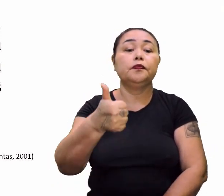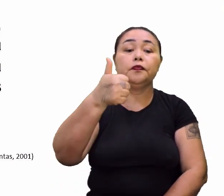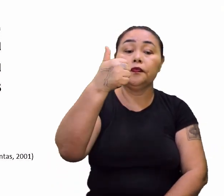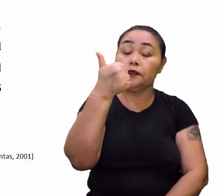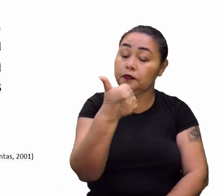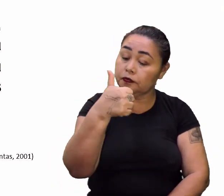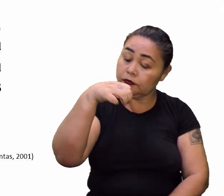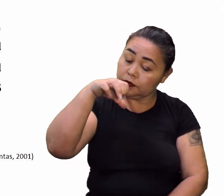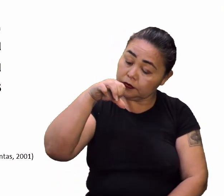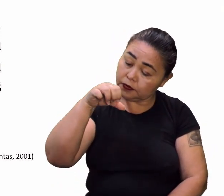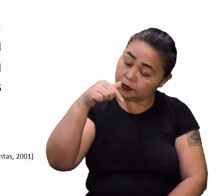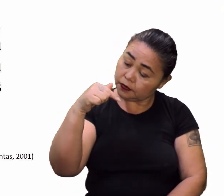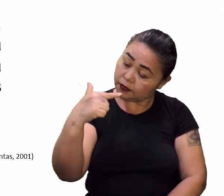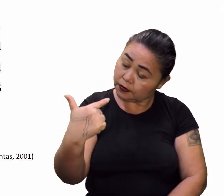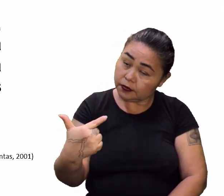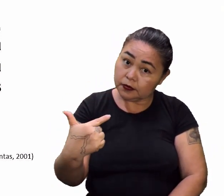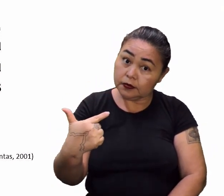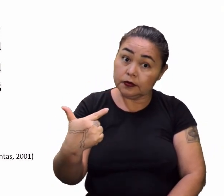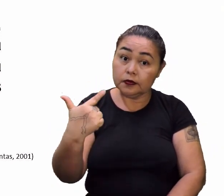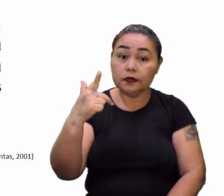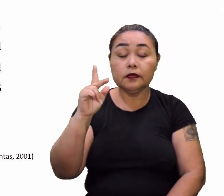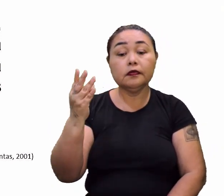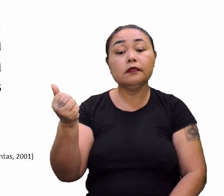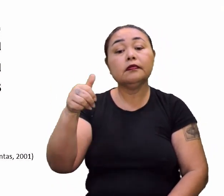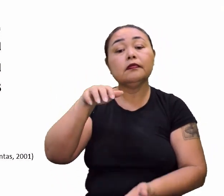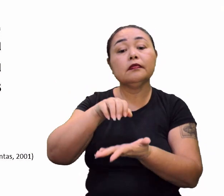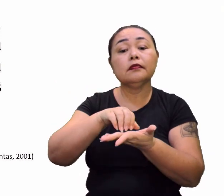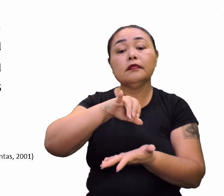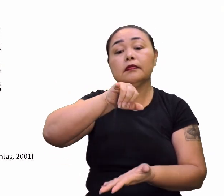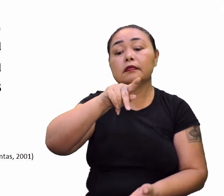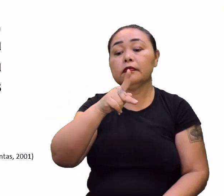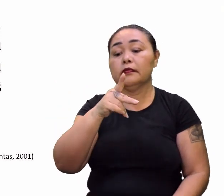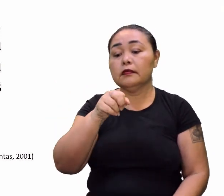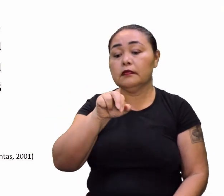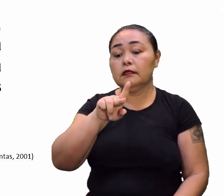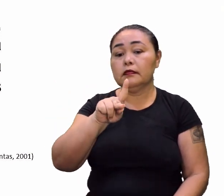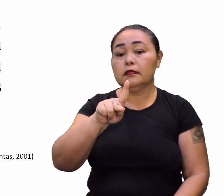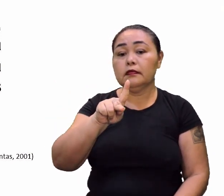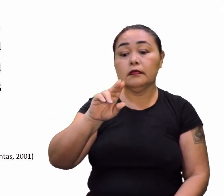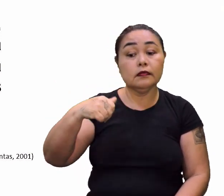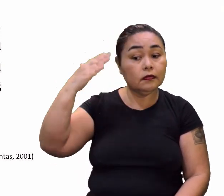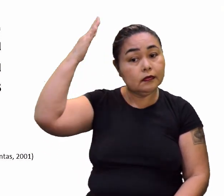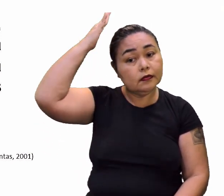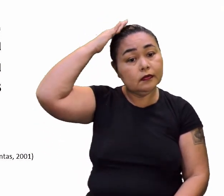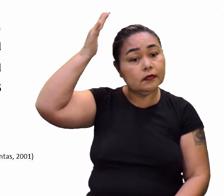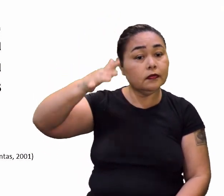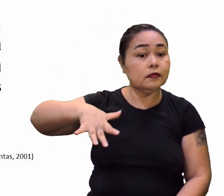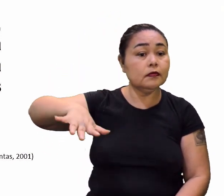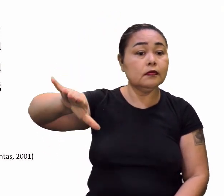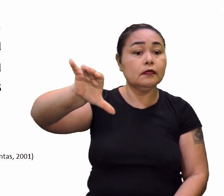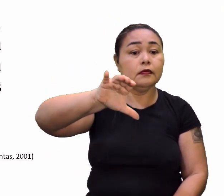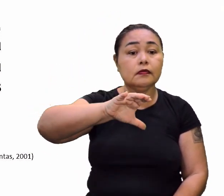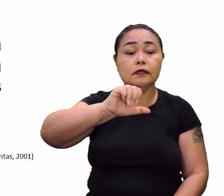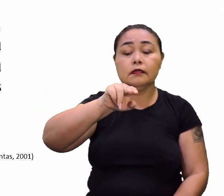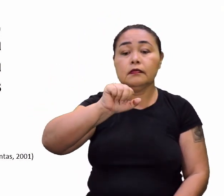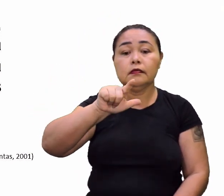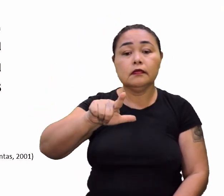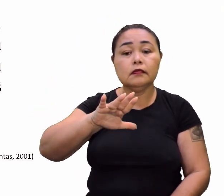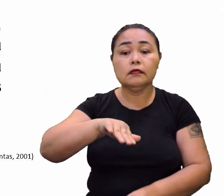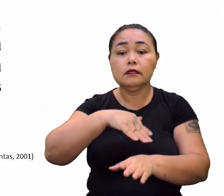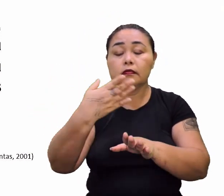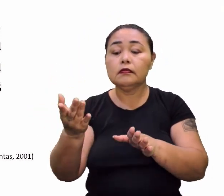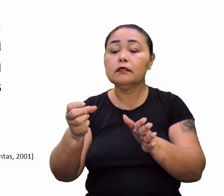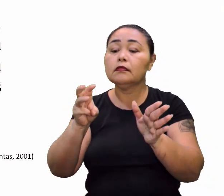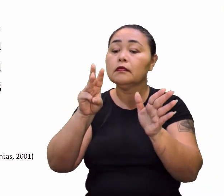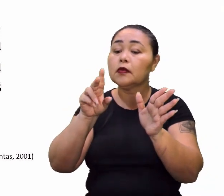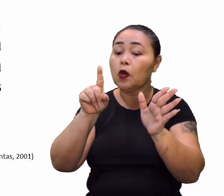72, foi implantado o PIC Ji-Paraná, na região do Seringal Cacauau, à margem direita